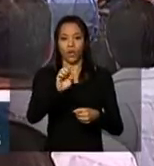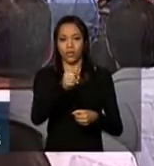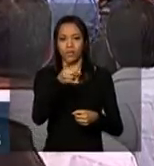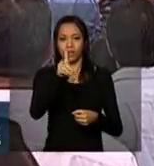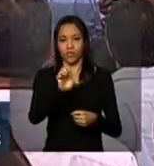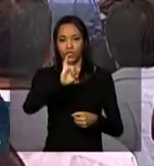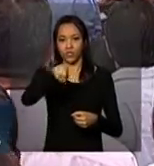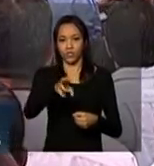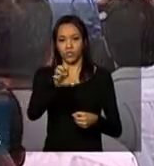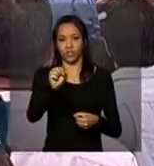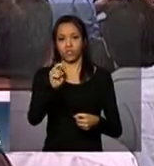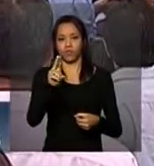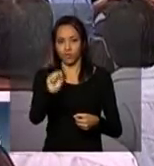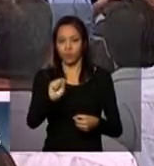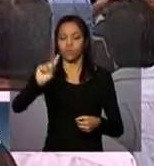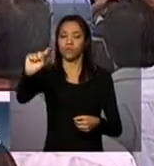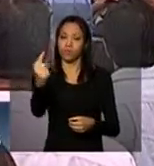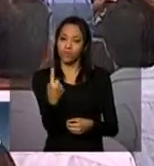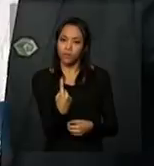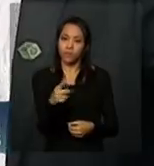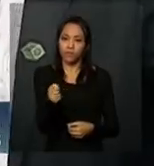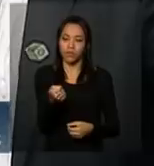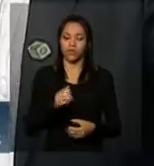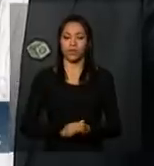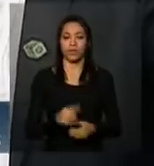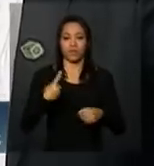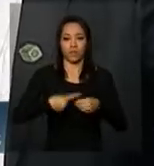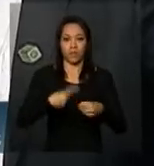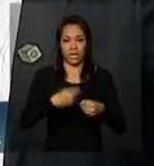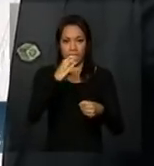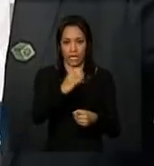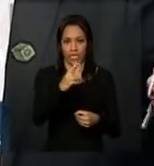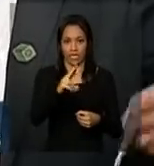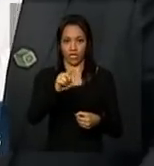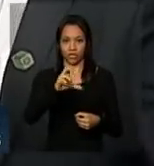Pedro Magalhães arjo Neto Cris